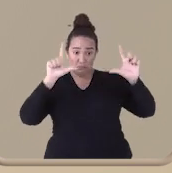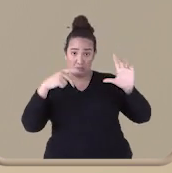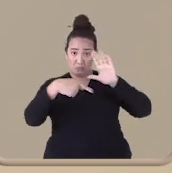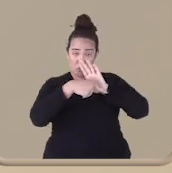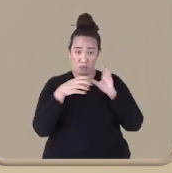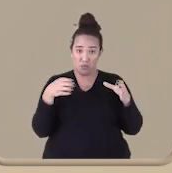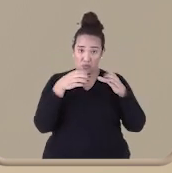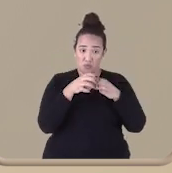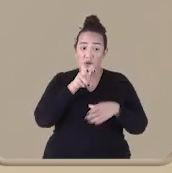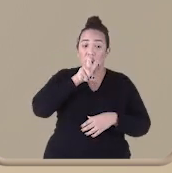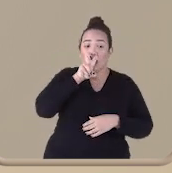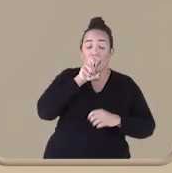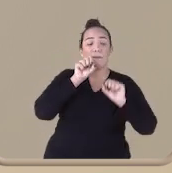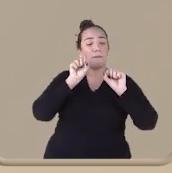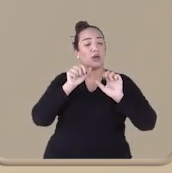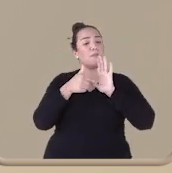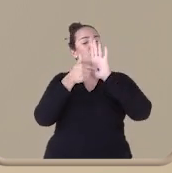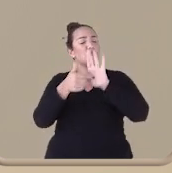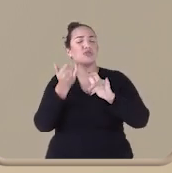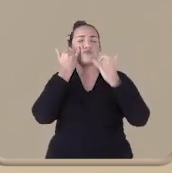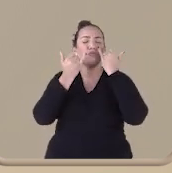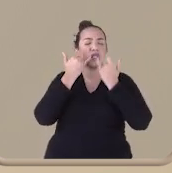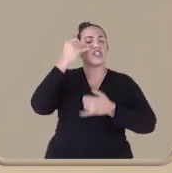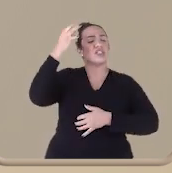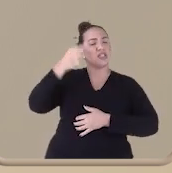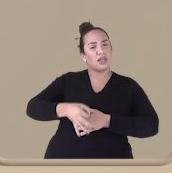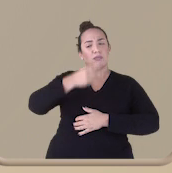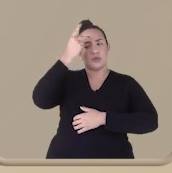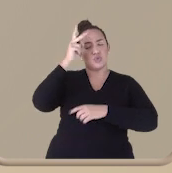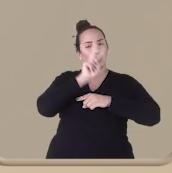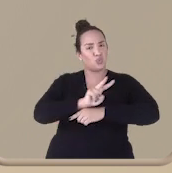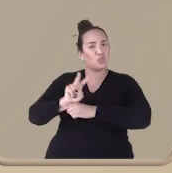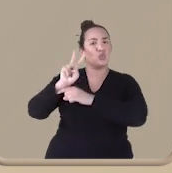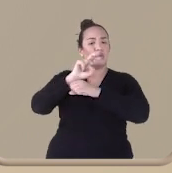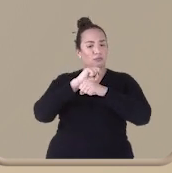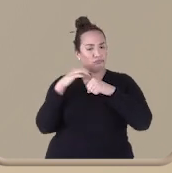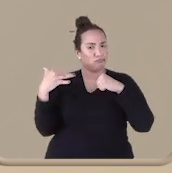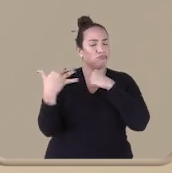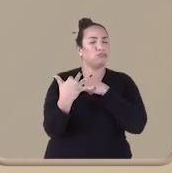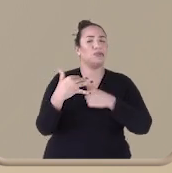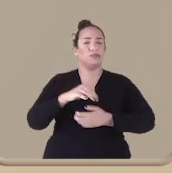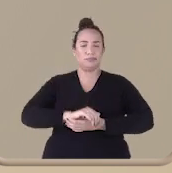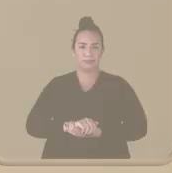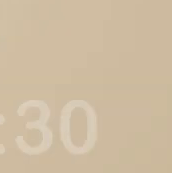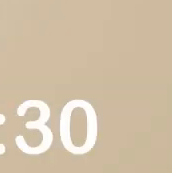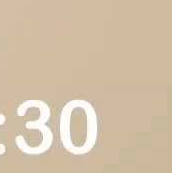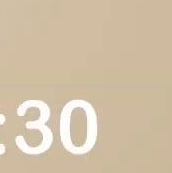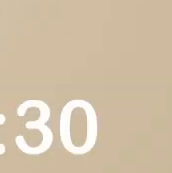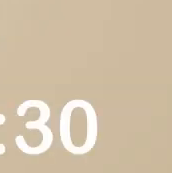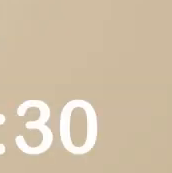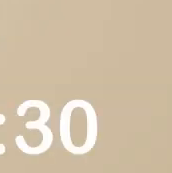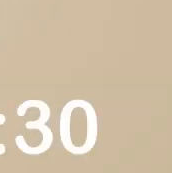cartaz ilustrado da Turma da Mônica forneceu as informações corretas para a prevenção da doença transmitida pelo coronavírus.